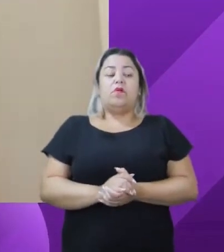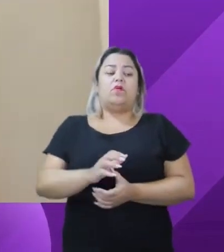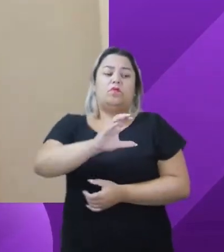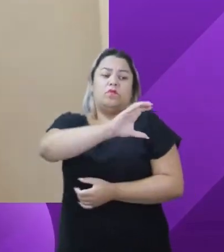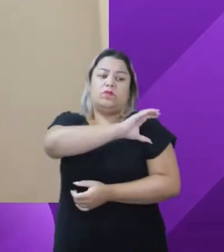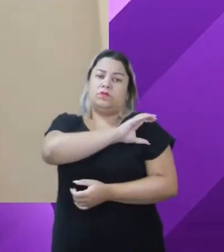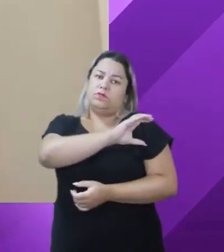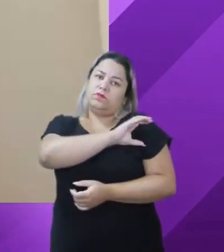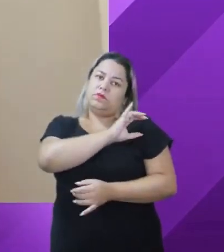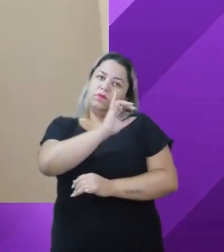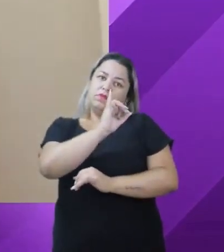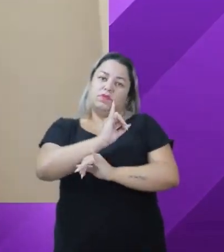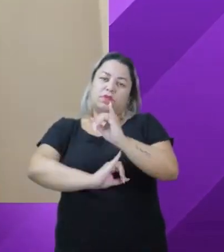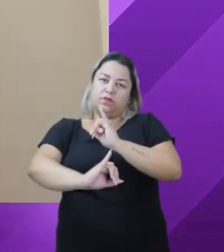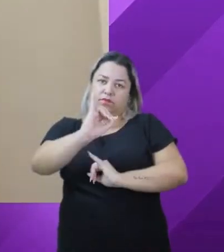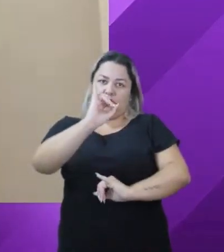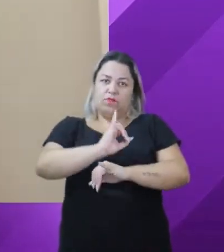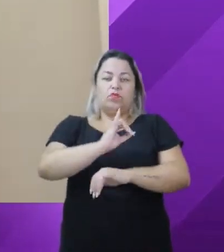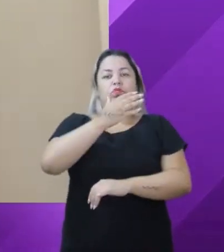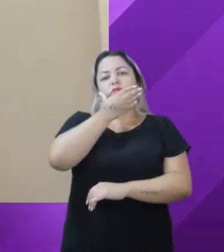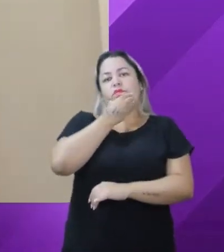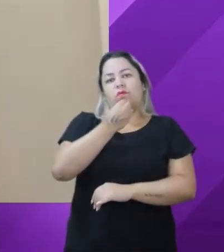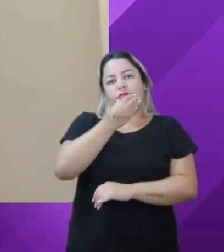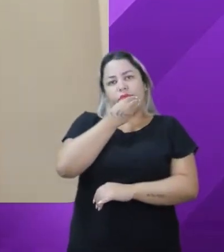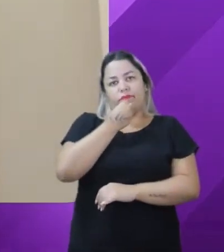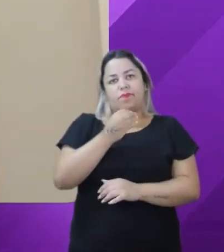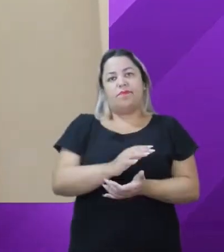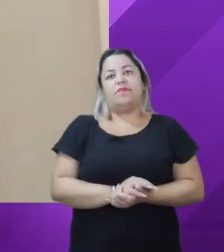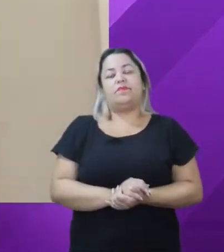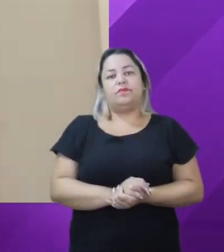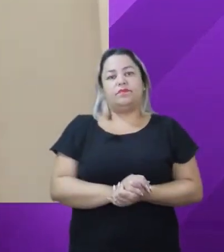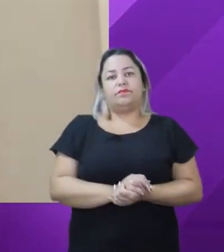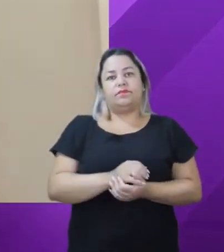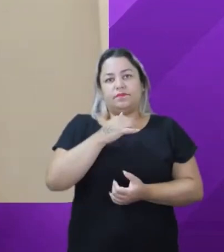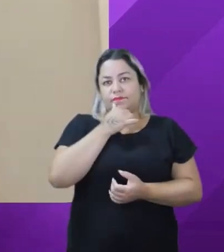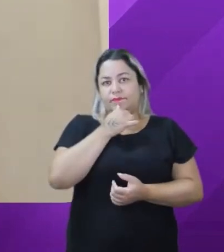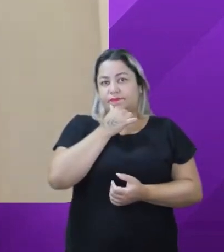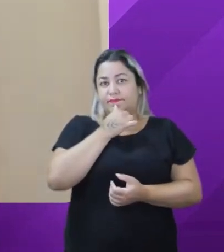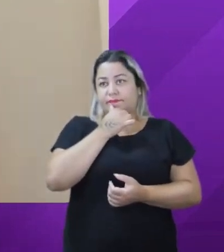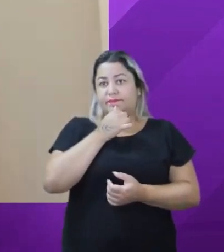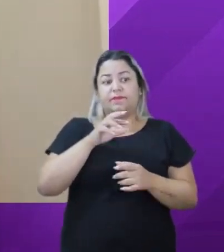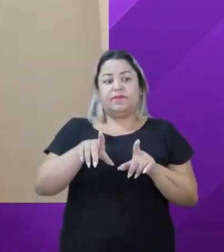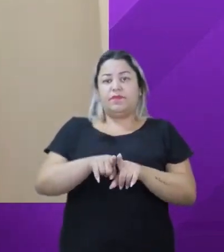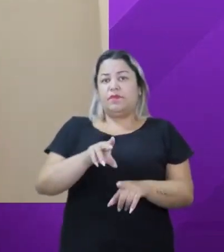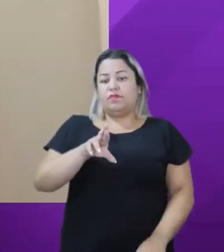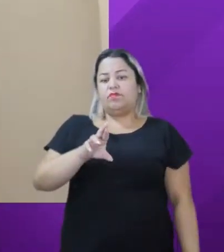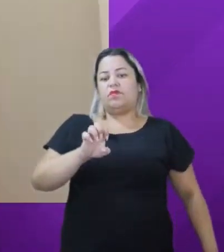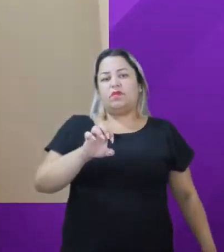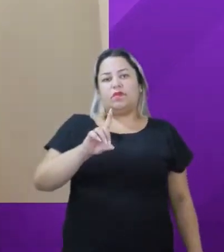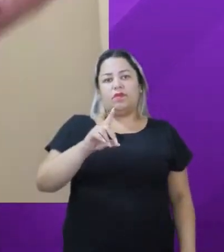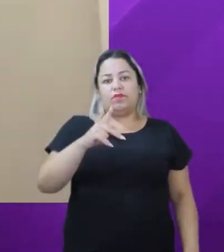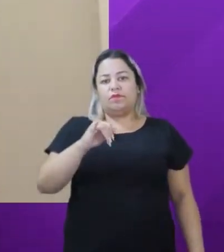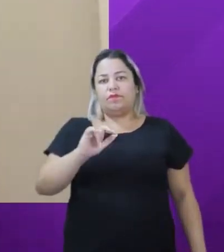coordenados, né, na internet, enfim, dos homens, enfim, né, do Red Pill também, que surge